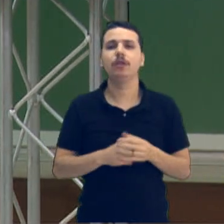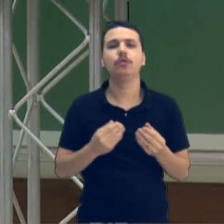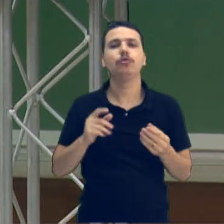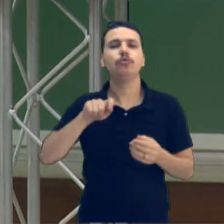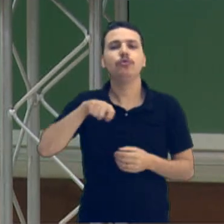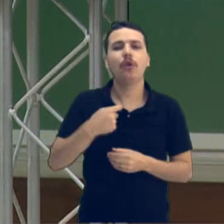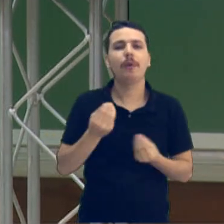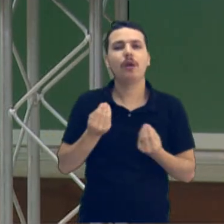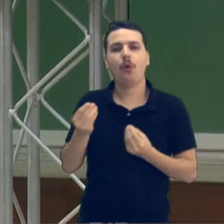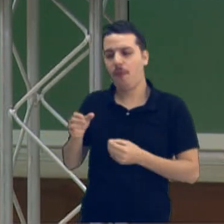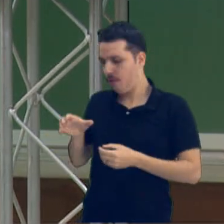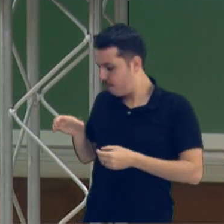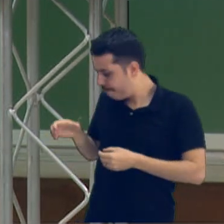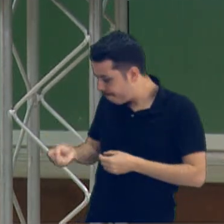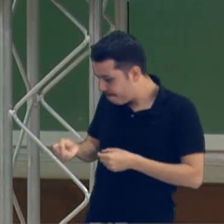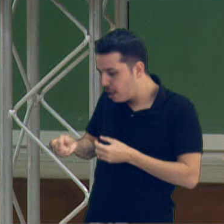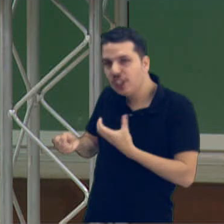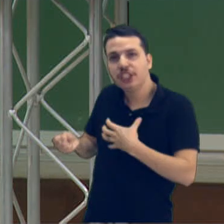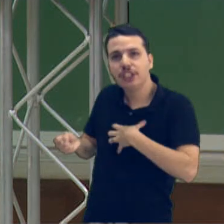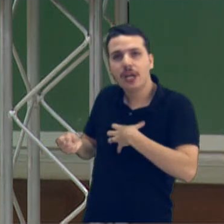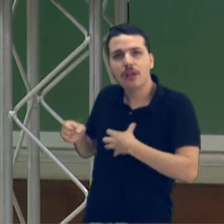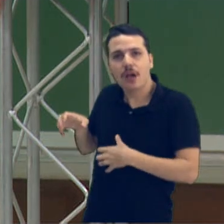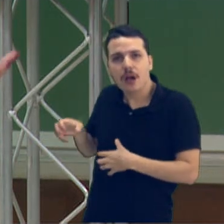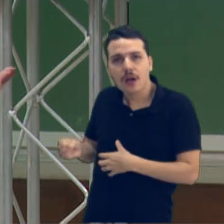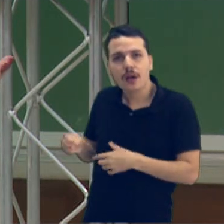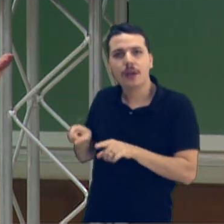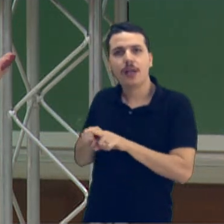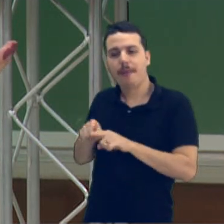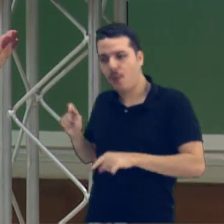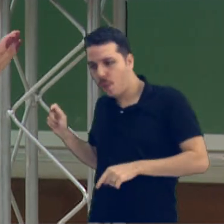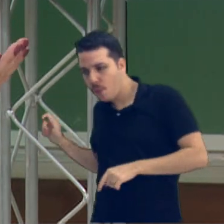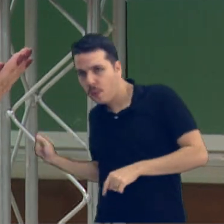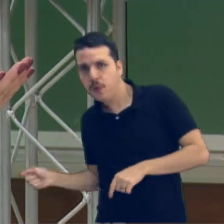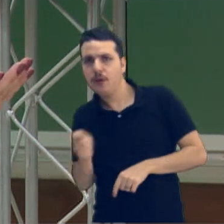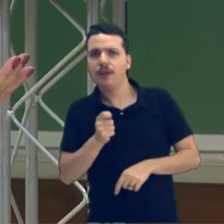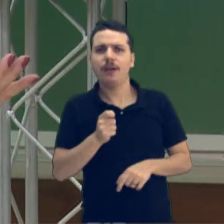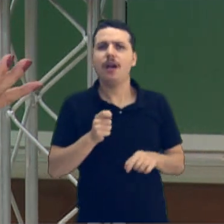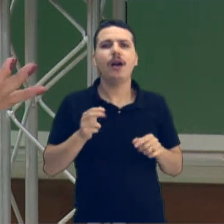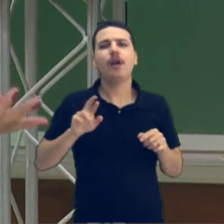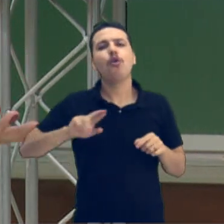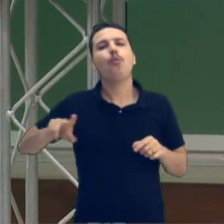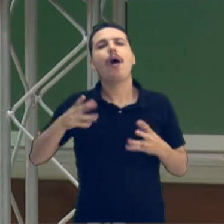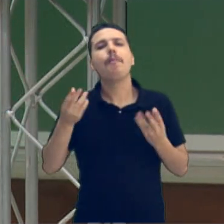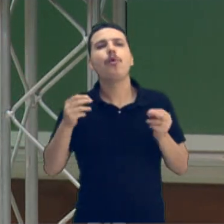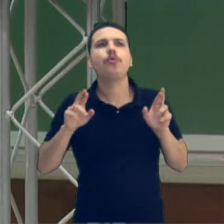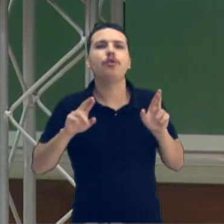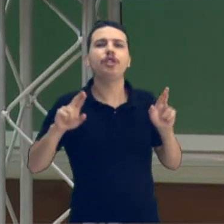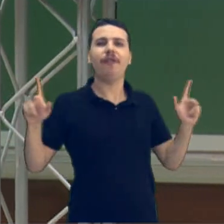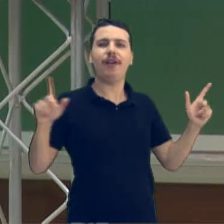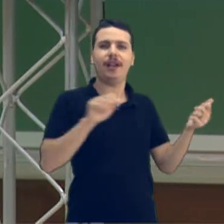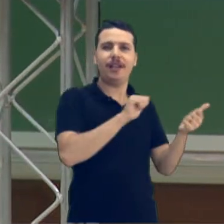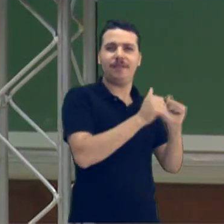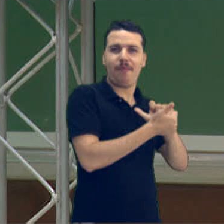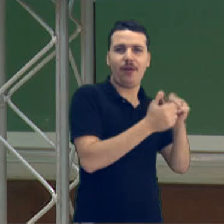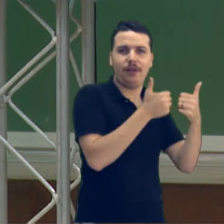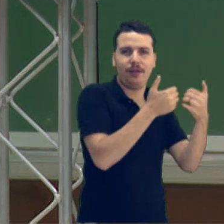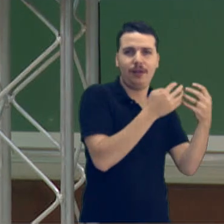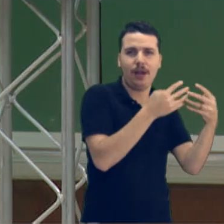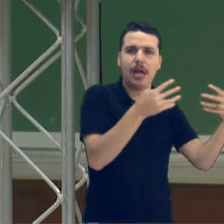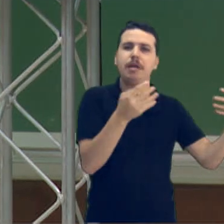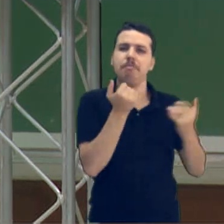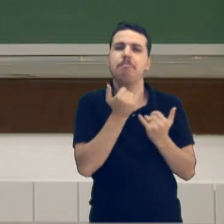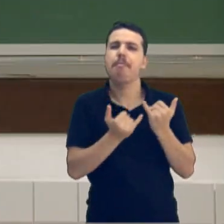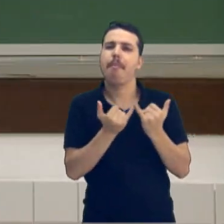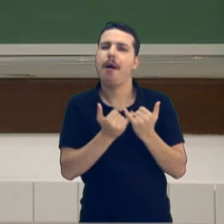empunhadura, quanto aos movimentos técnicos, eles não diferem tanto das modalidades que a gente já viu, dos esportes de rede. O